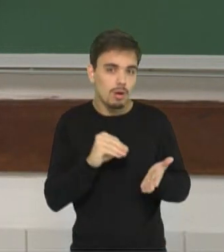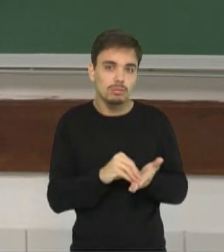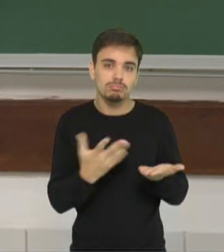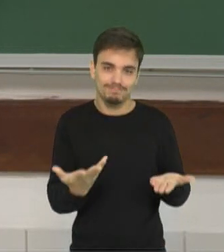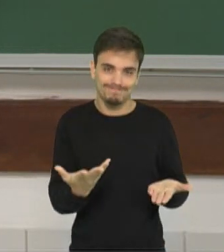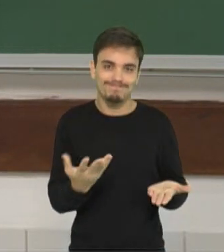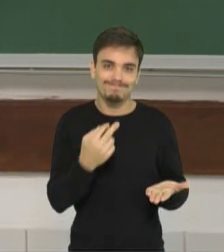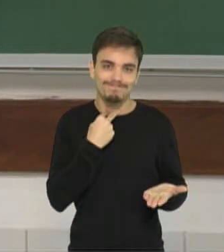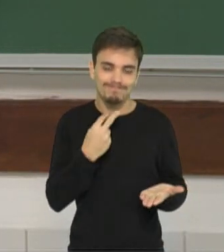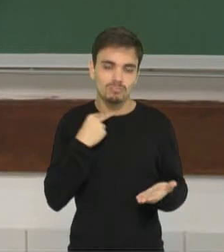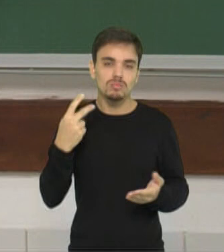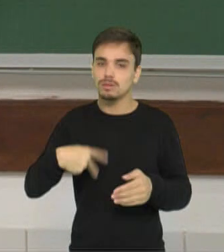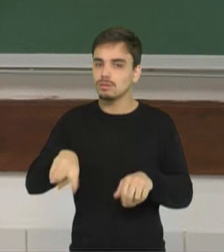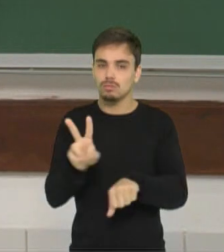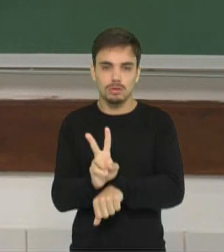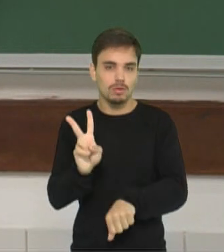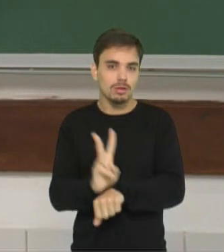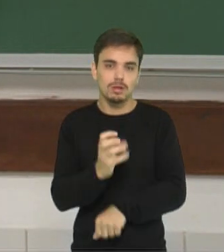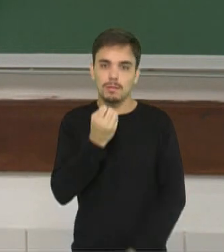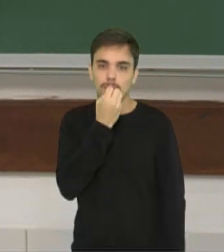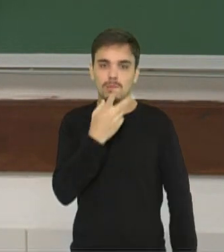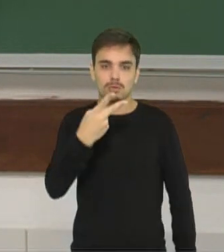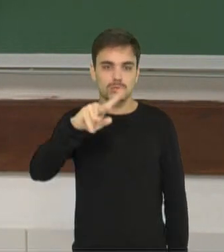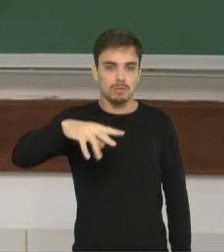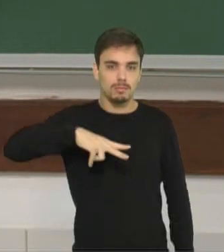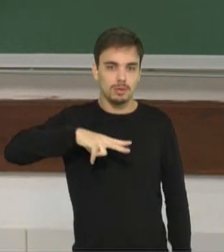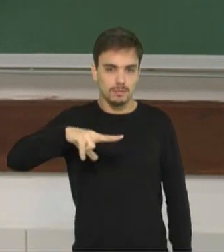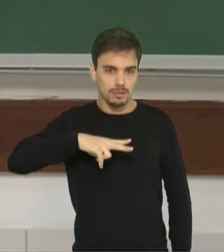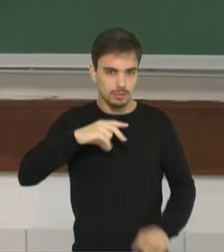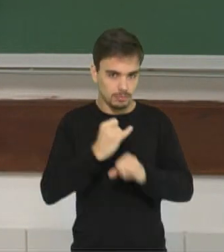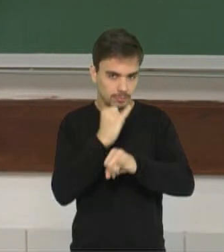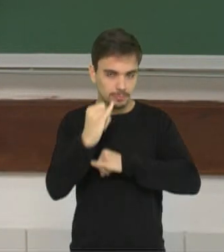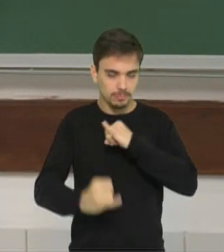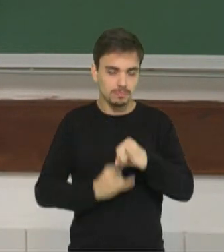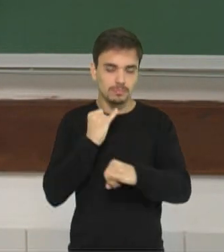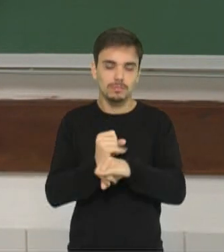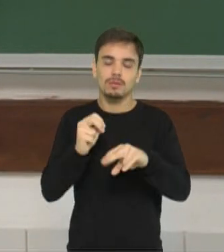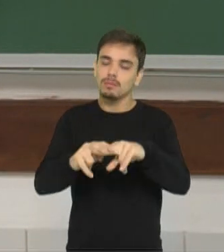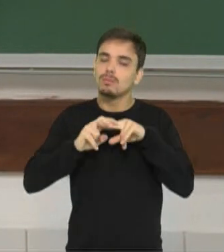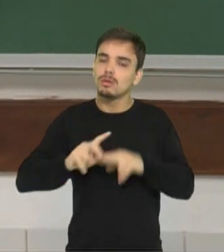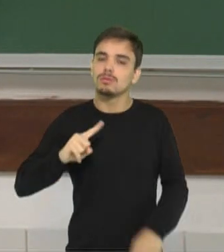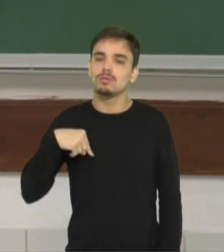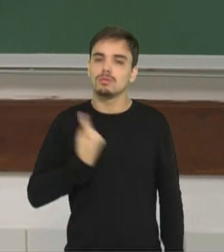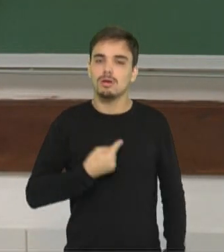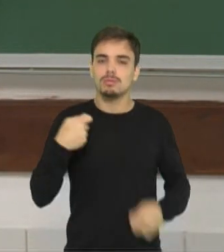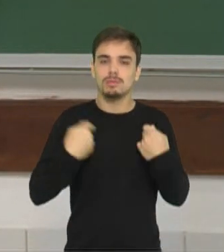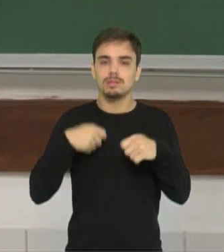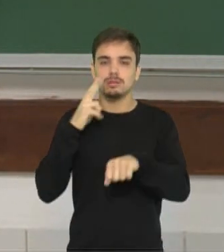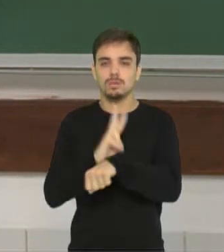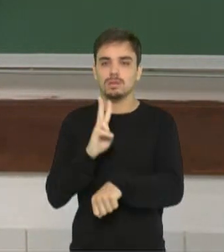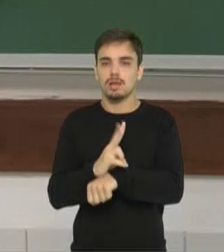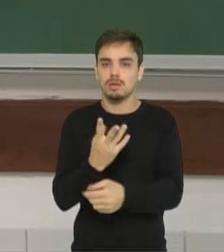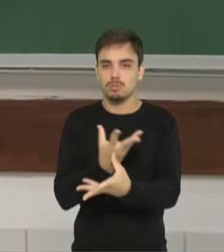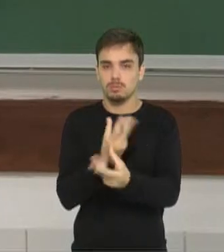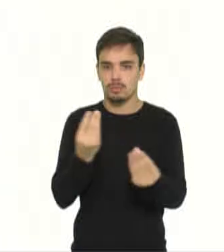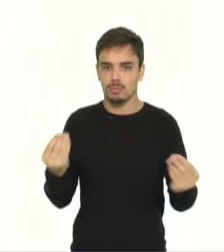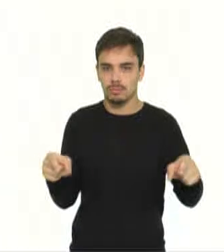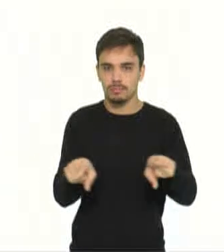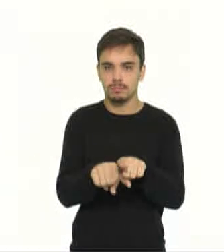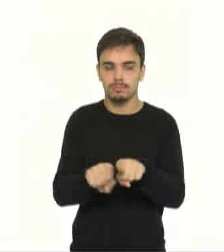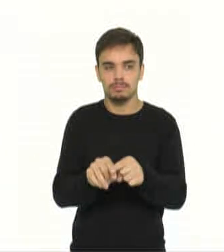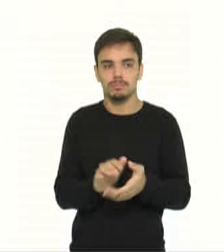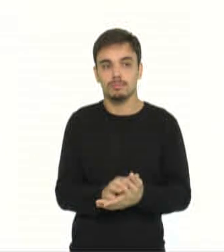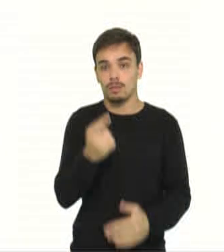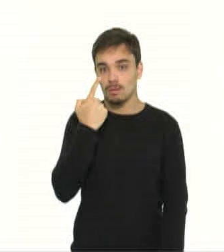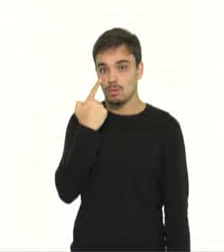porque você não está cuidando bem da sua privacidade online. Então a gente tem que ter bastante cuidado. Make sure